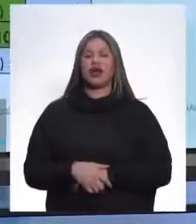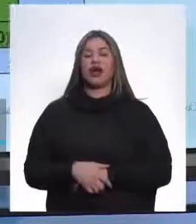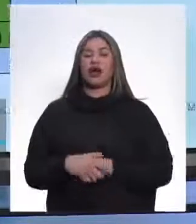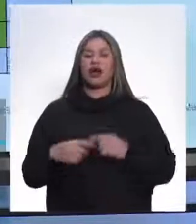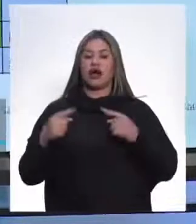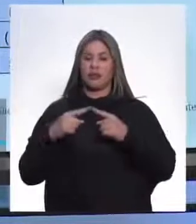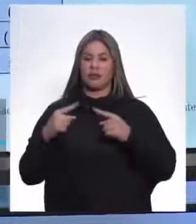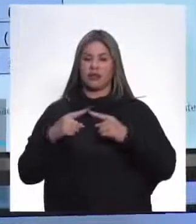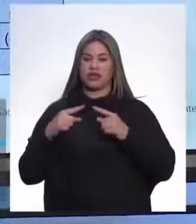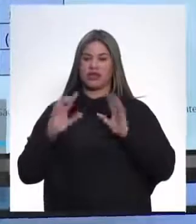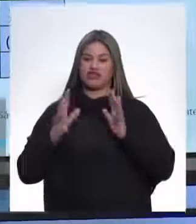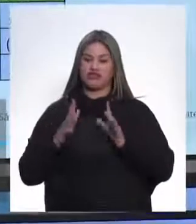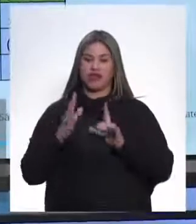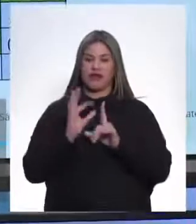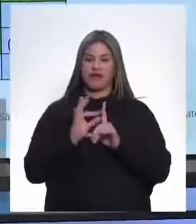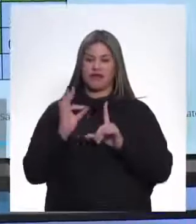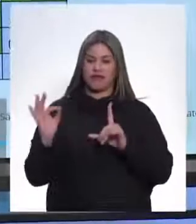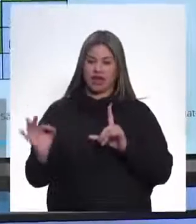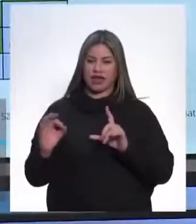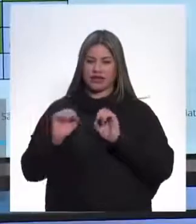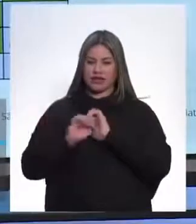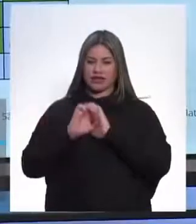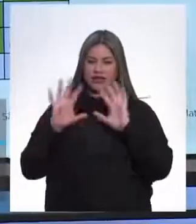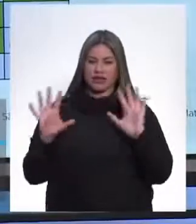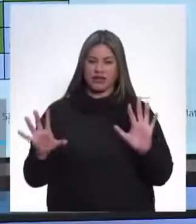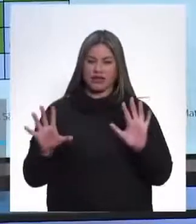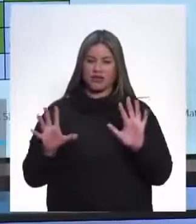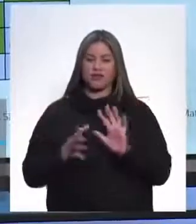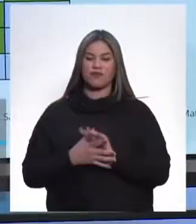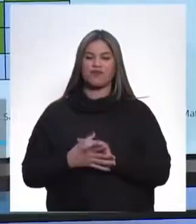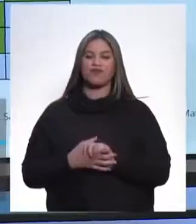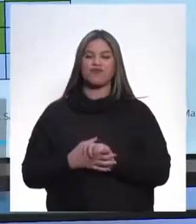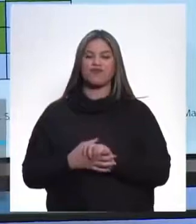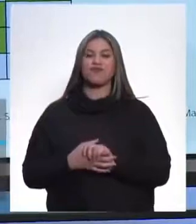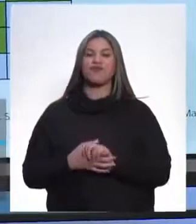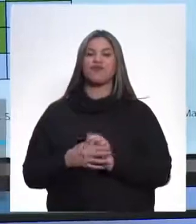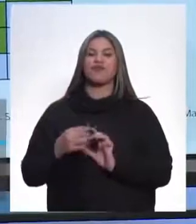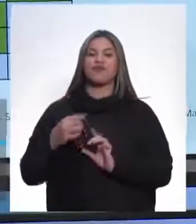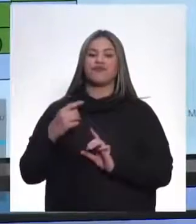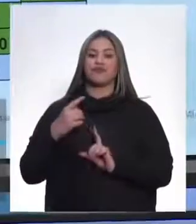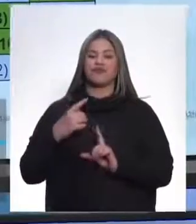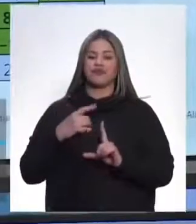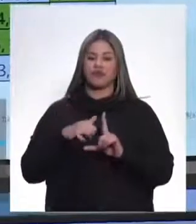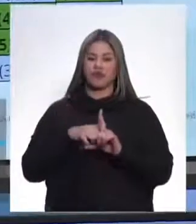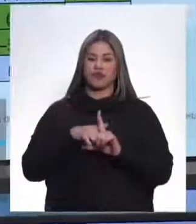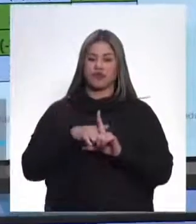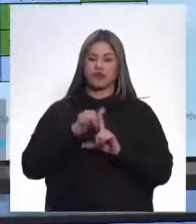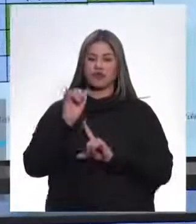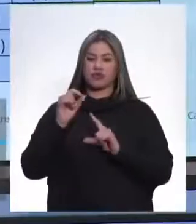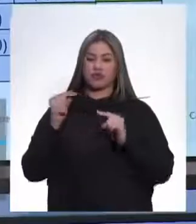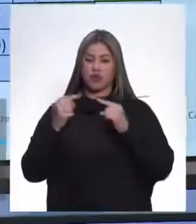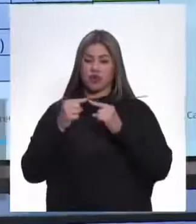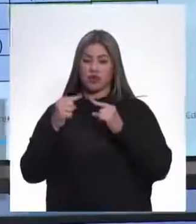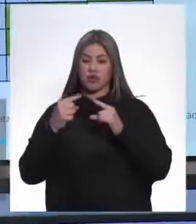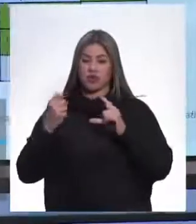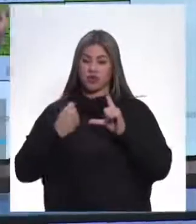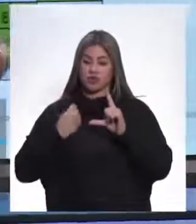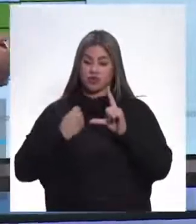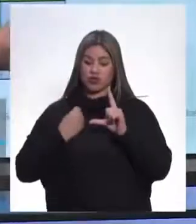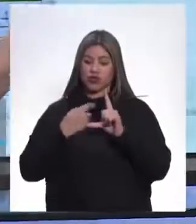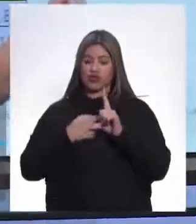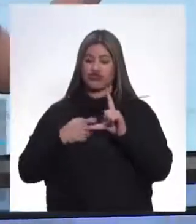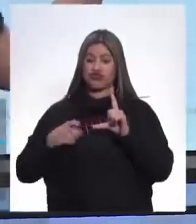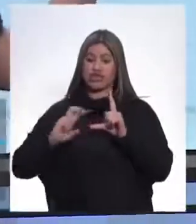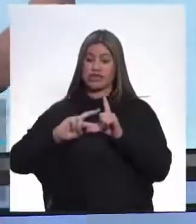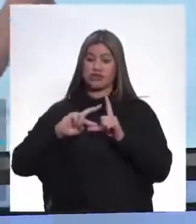própria frase, ela deixa isso daí bem claro, né? Que o y é o dobro do x. O que é